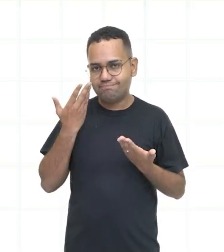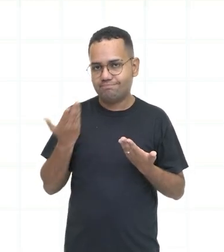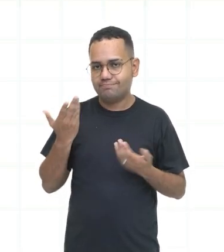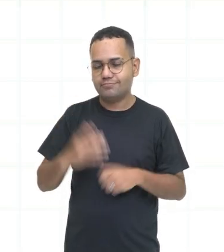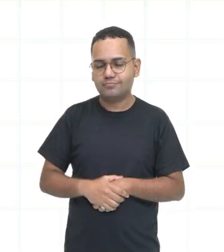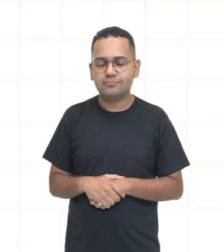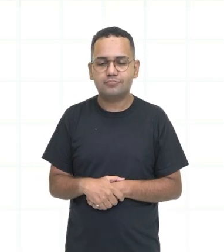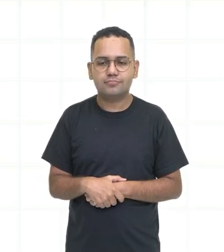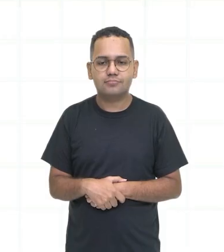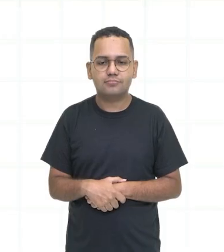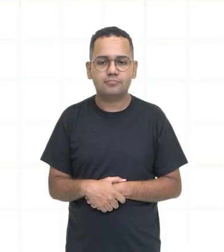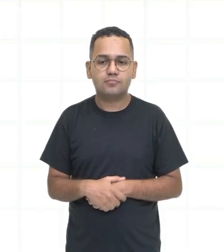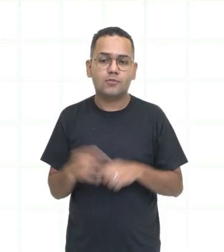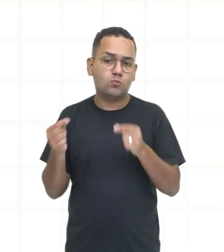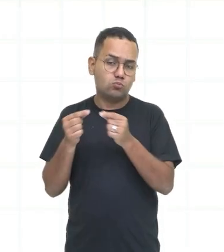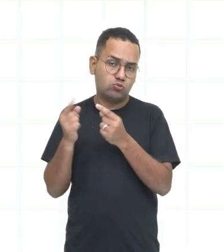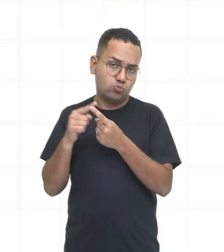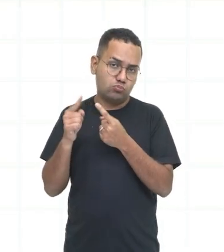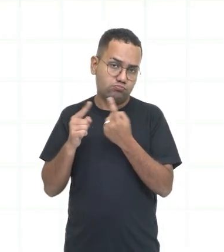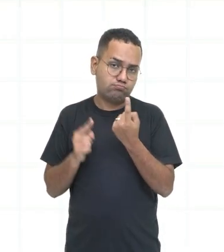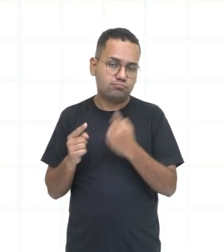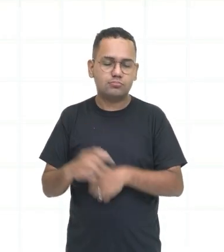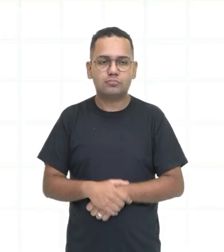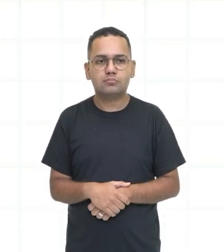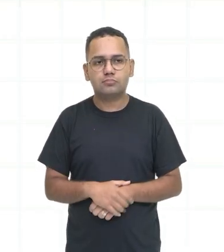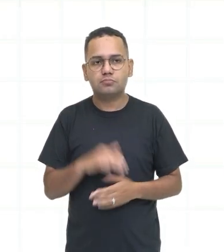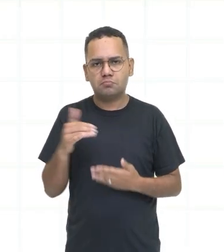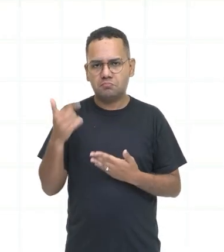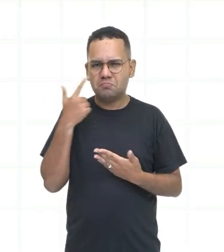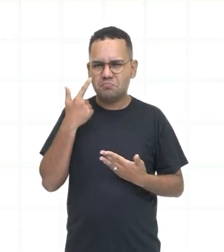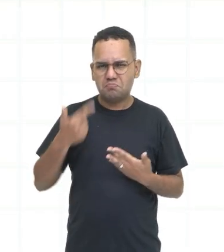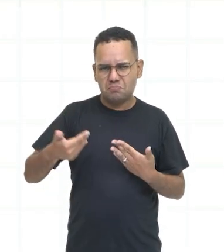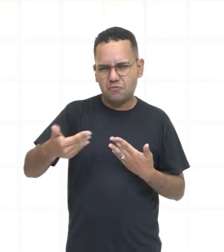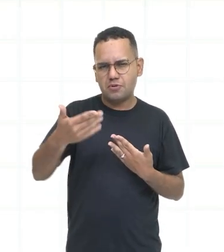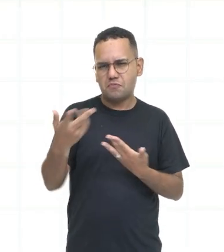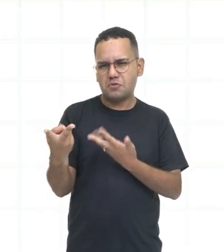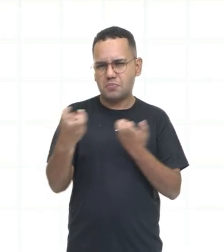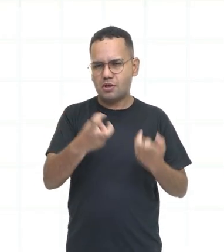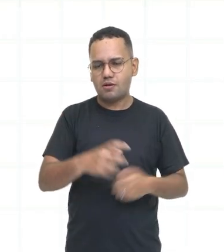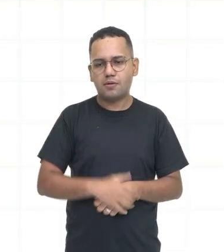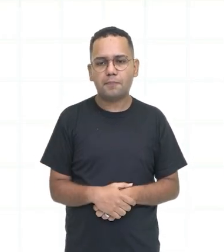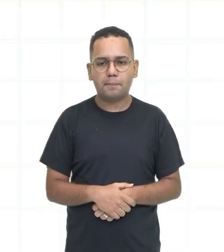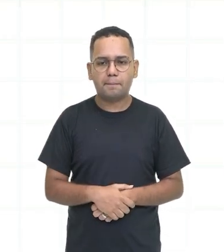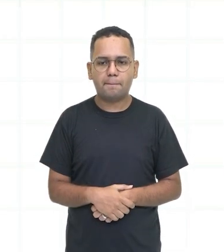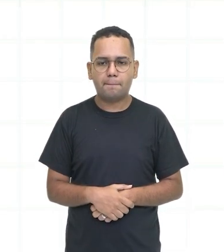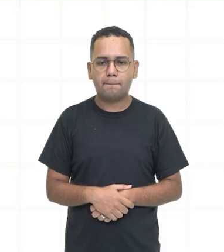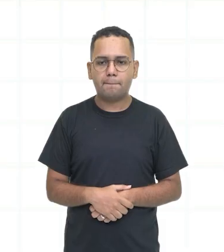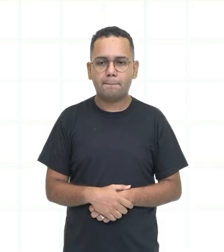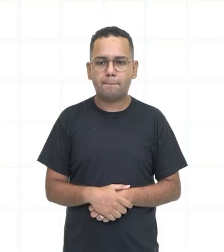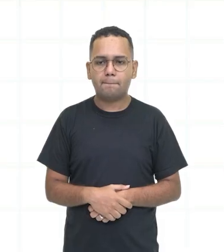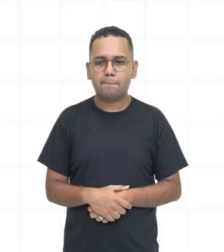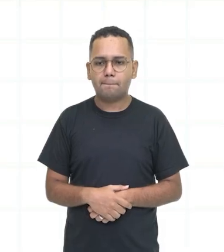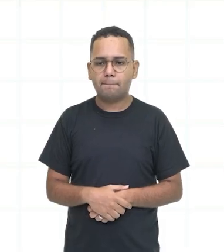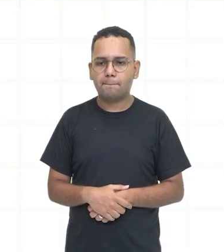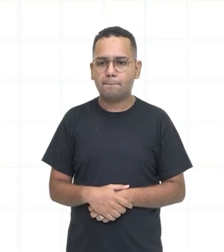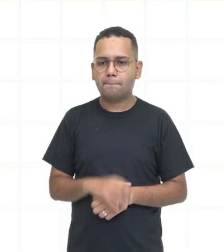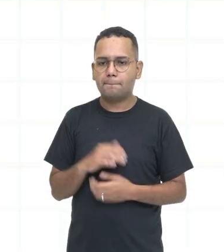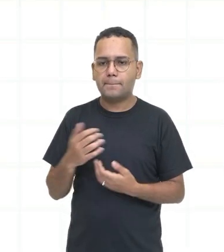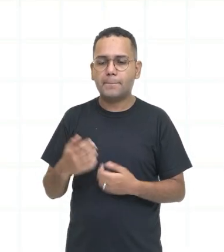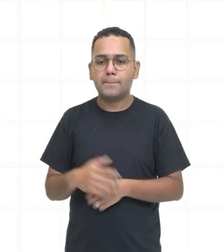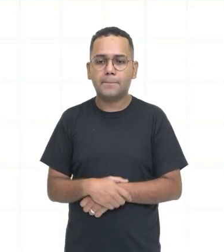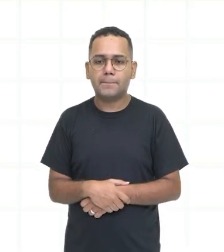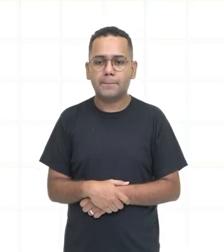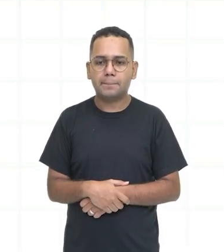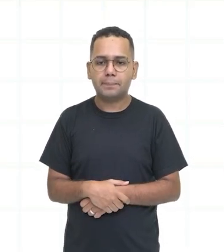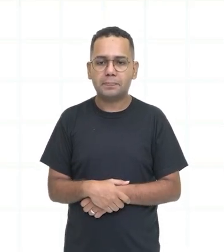minutos. É uma das formas de se falar em inglês. A gente vai estudar tudo isso com mais atenção. I have to leave now. I have to leave now. Eu tenho